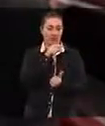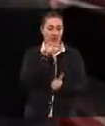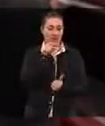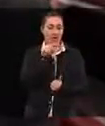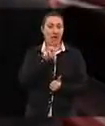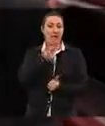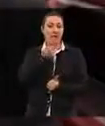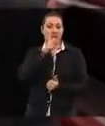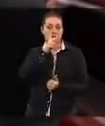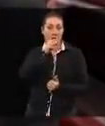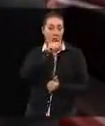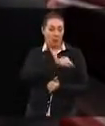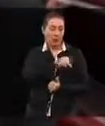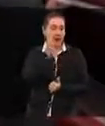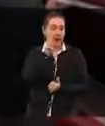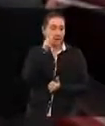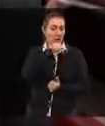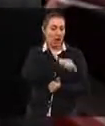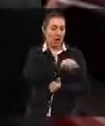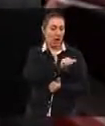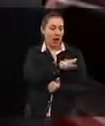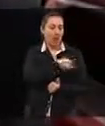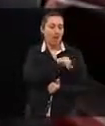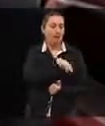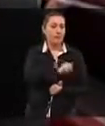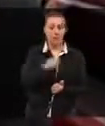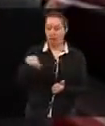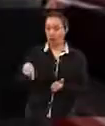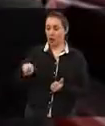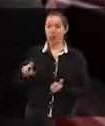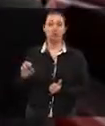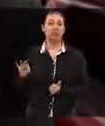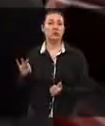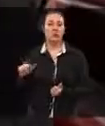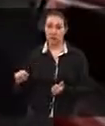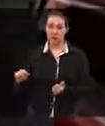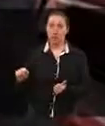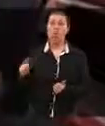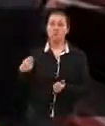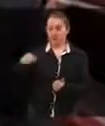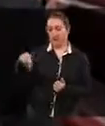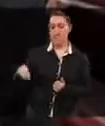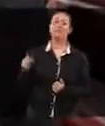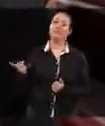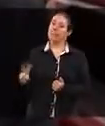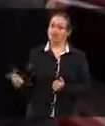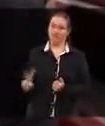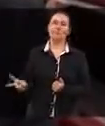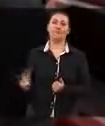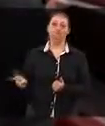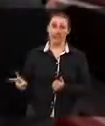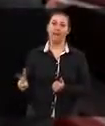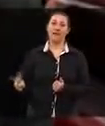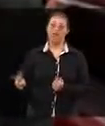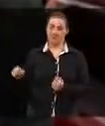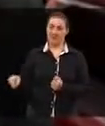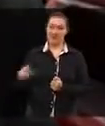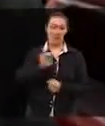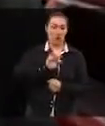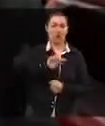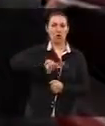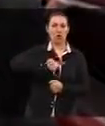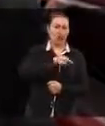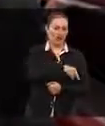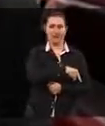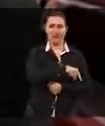nós precisamos nos nutrir, não simplesmente nos alimentarmos, tá? E essa nutrição, ela se